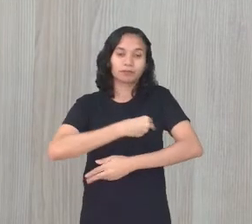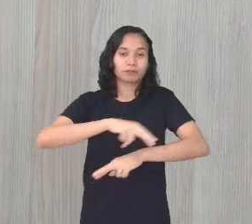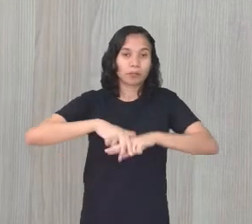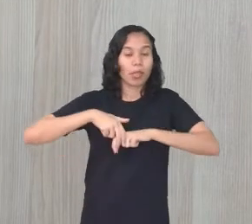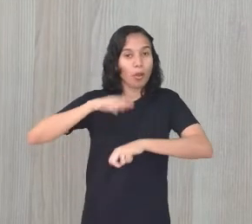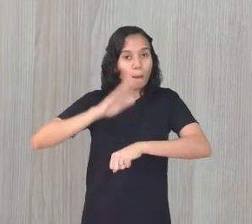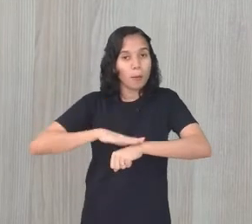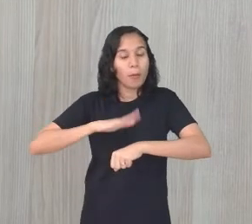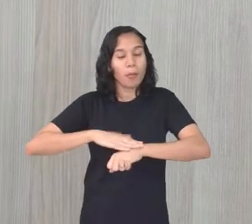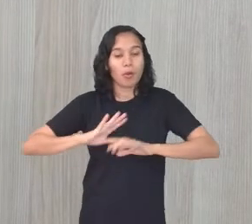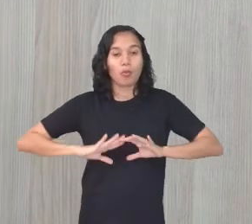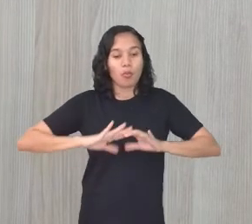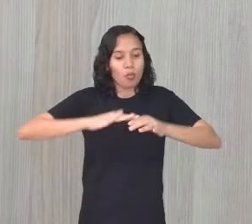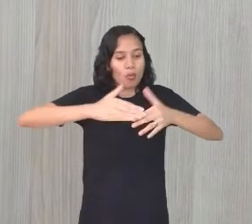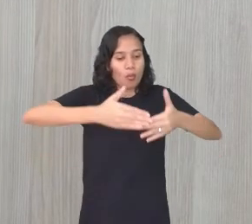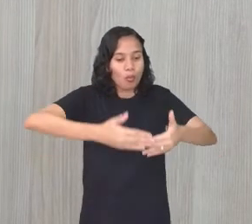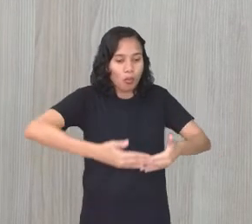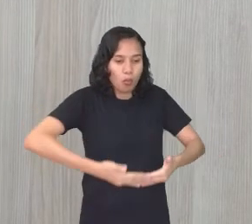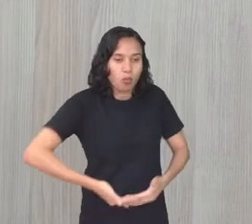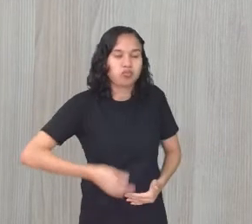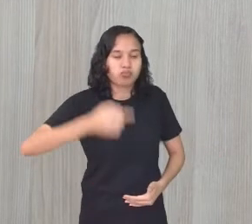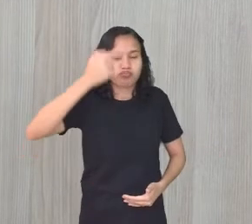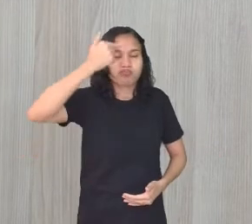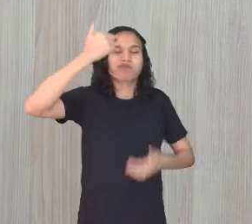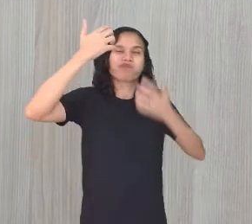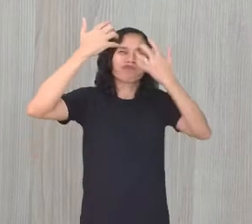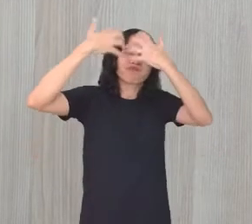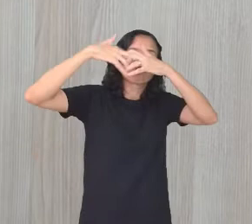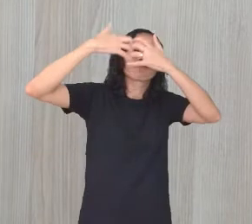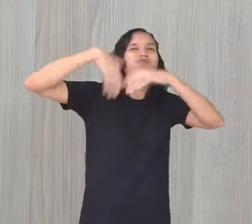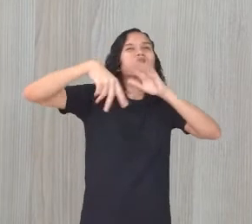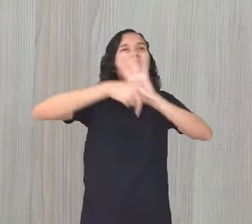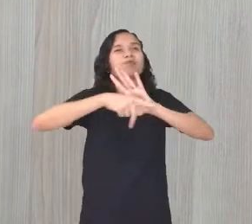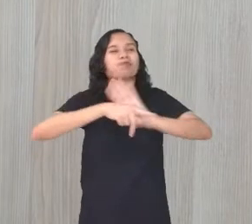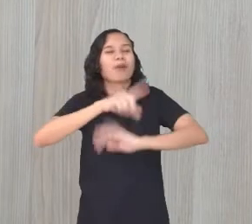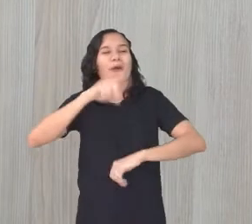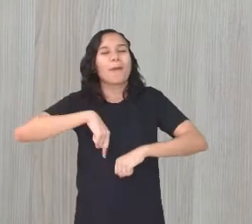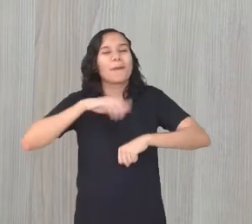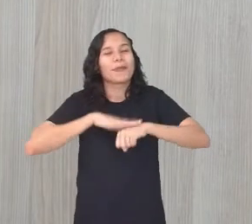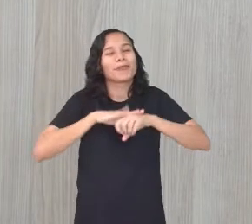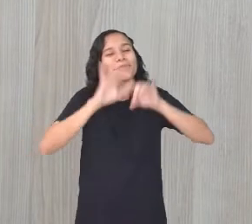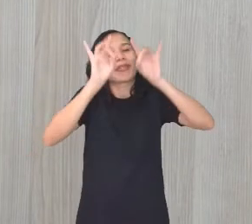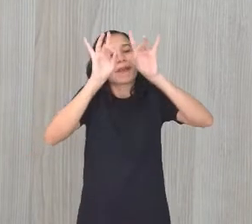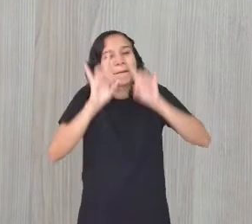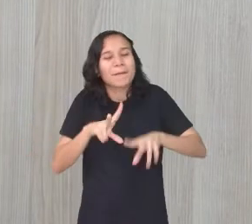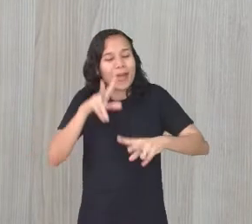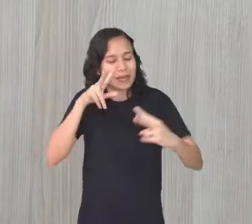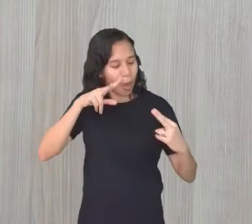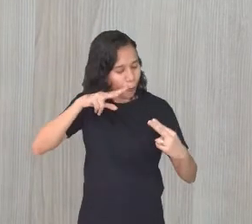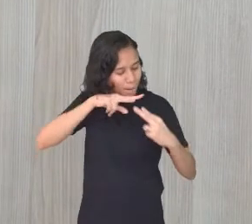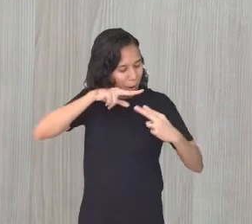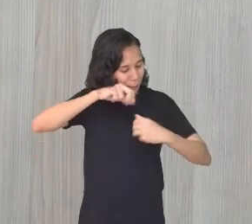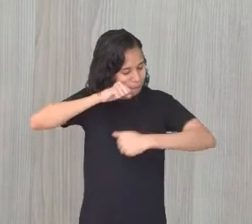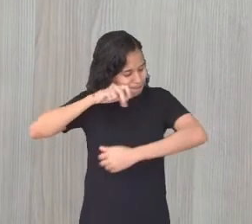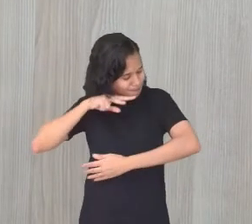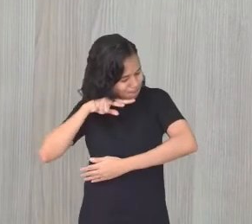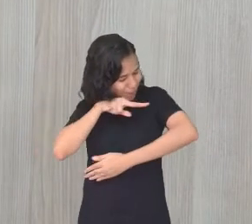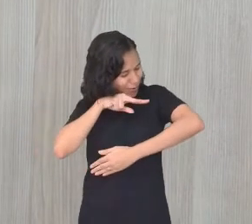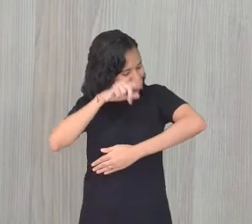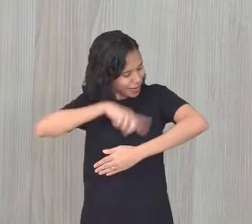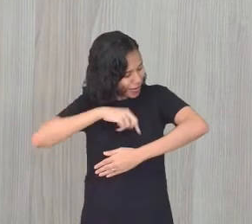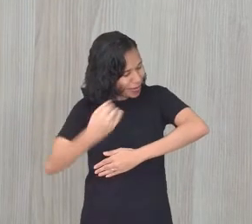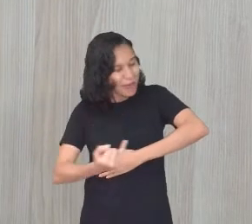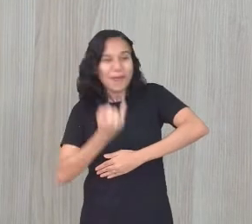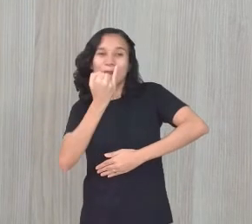gestação, ela já vá preparando-se para amamentar o seu bebê, que é um momento único, aquele momento olho no olho, é muito importante